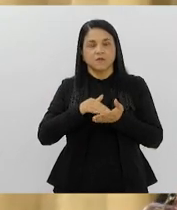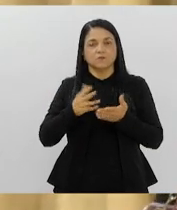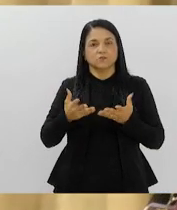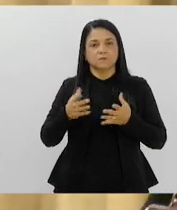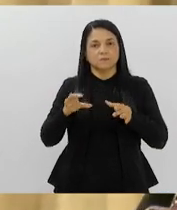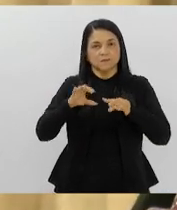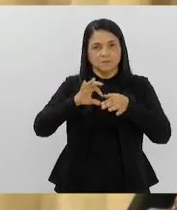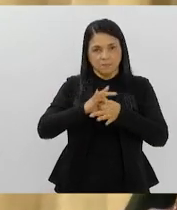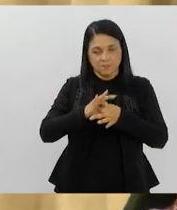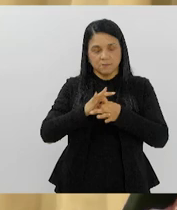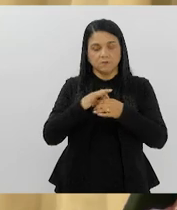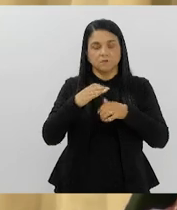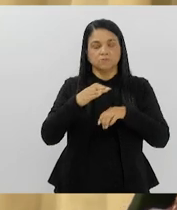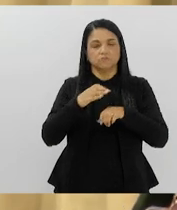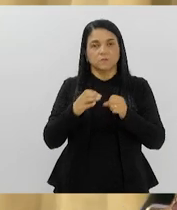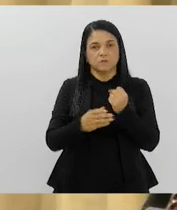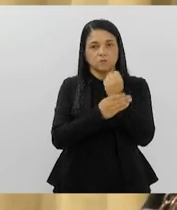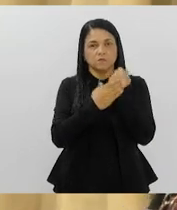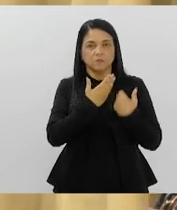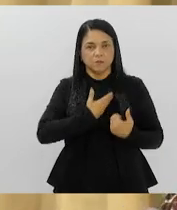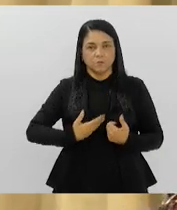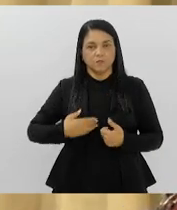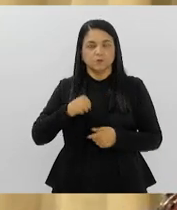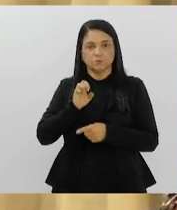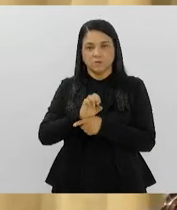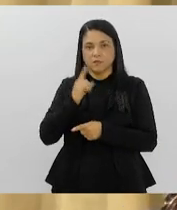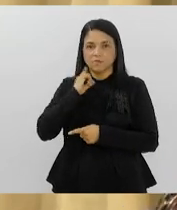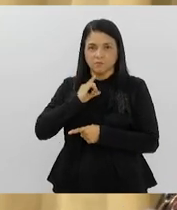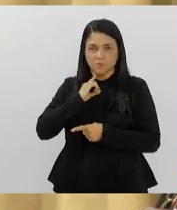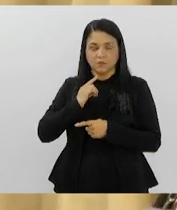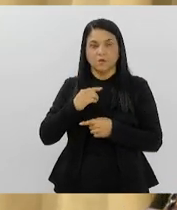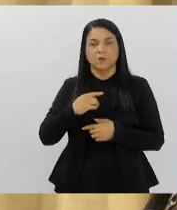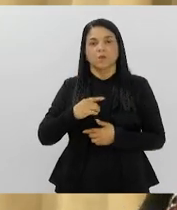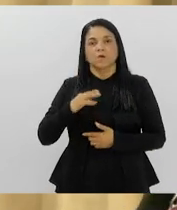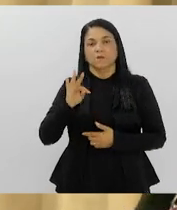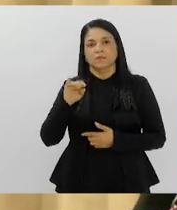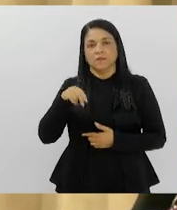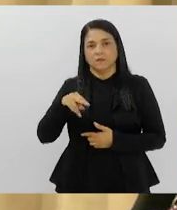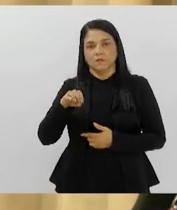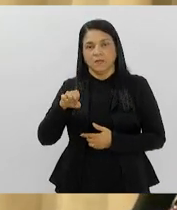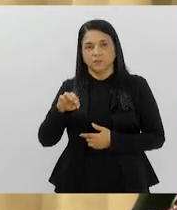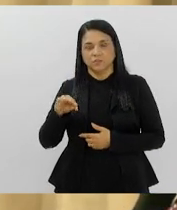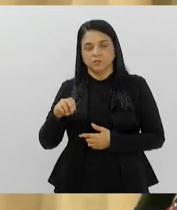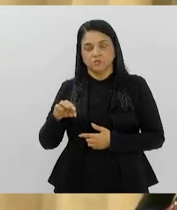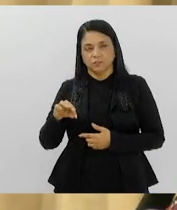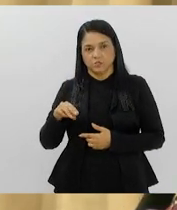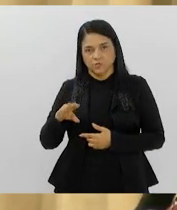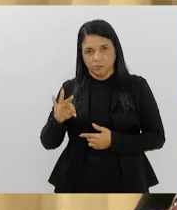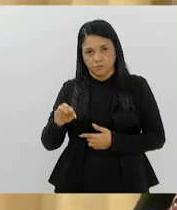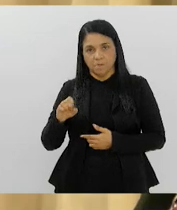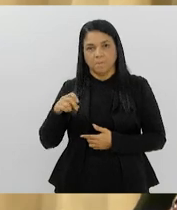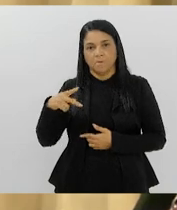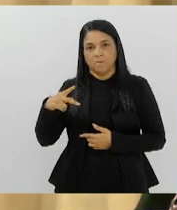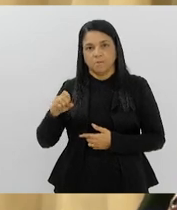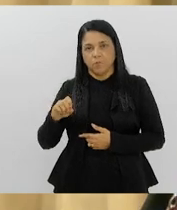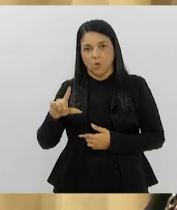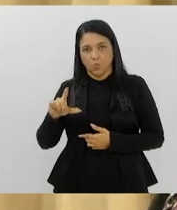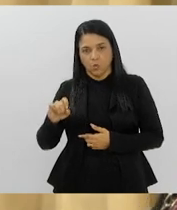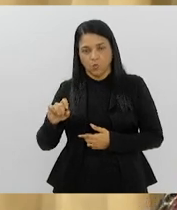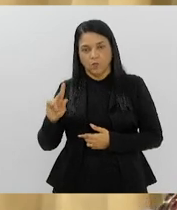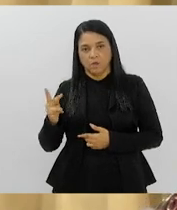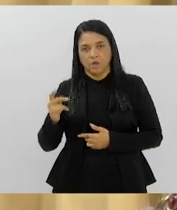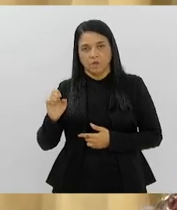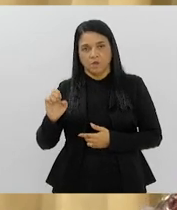da Sejusp do Estado de Minas Gerais, o tenente-coronel Paulo Henrique Silva Mendes, comandante